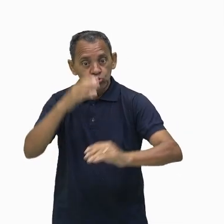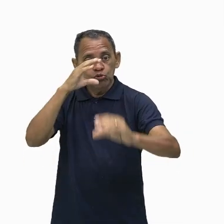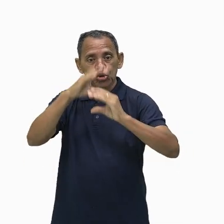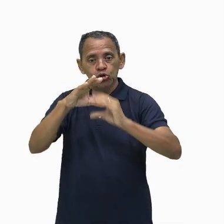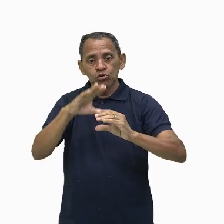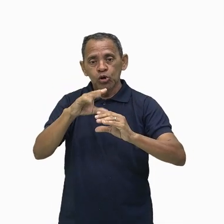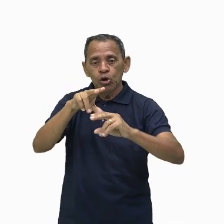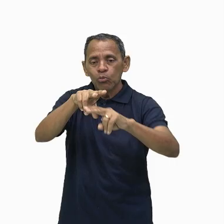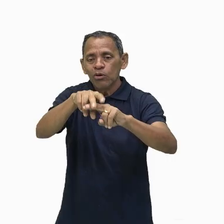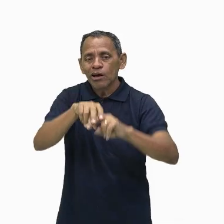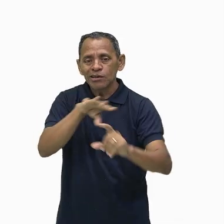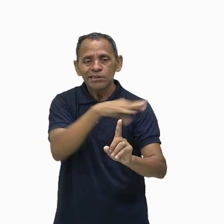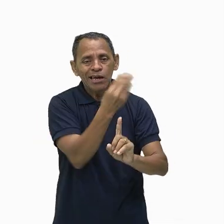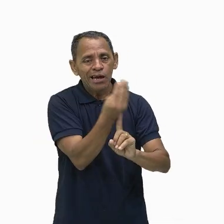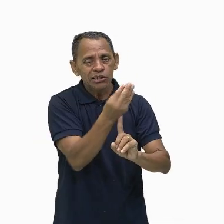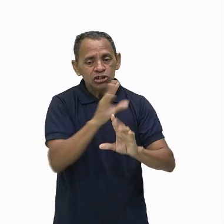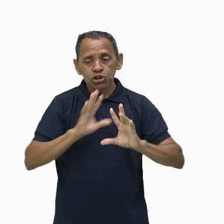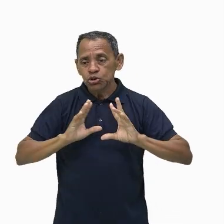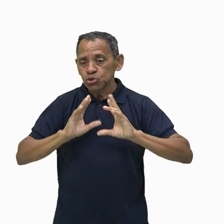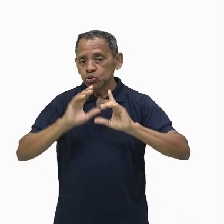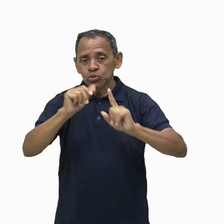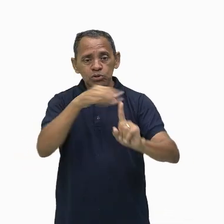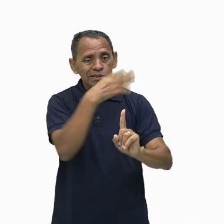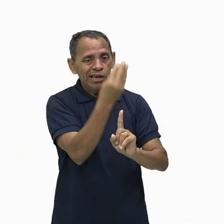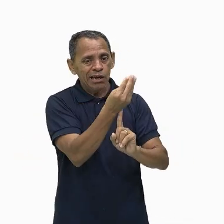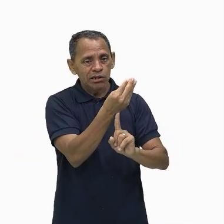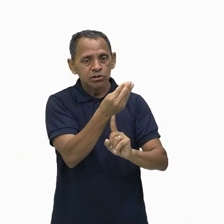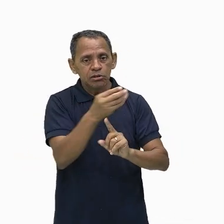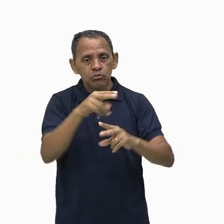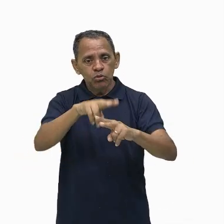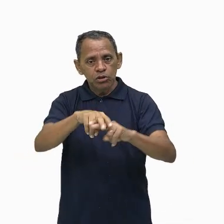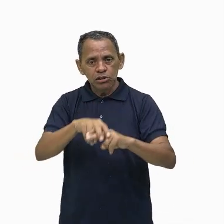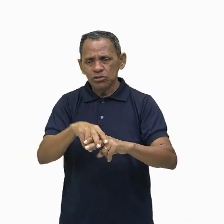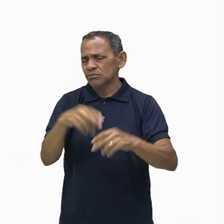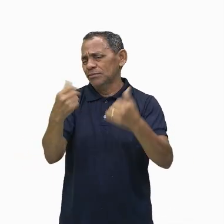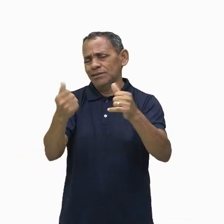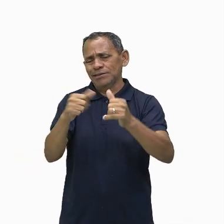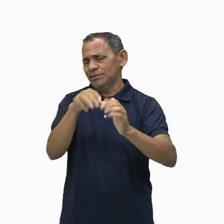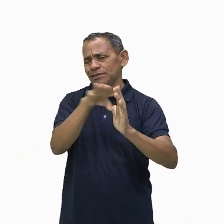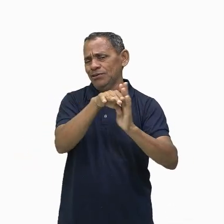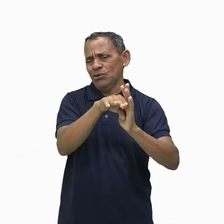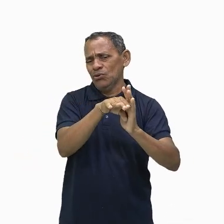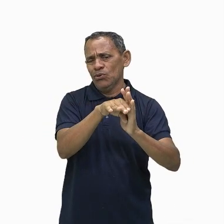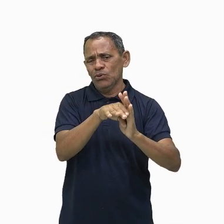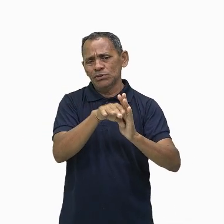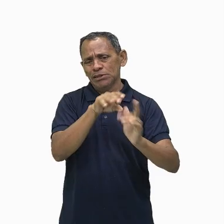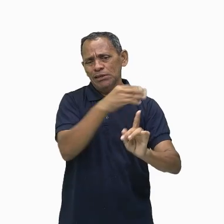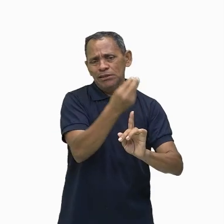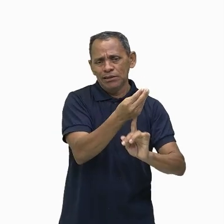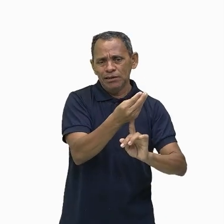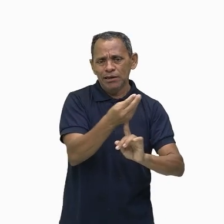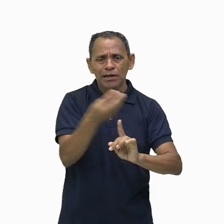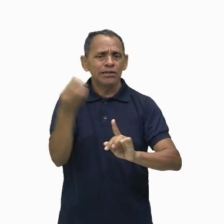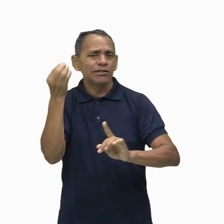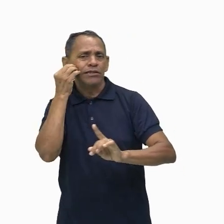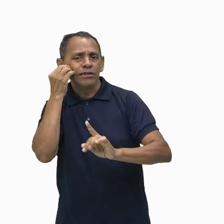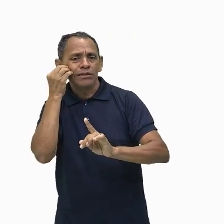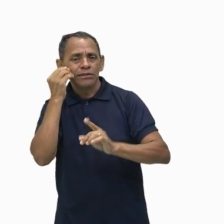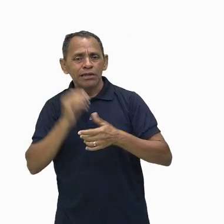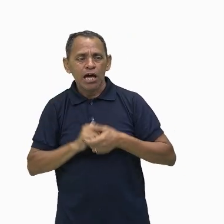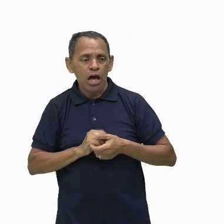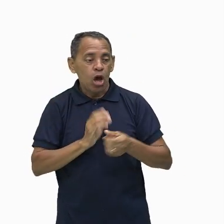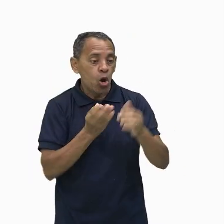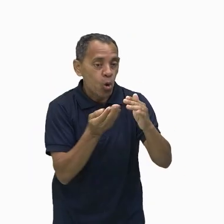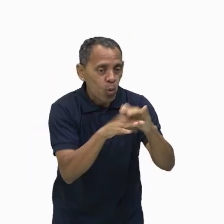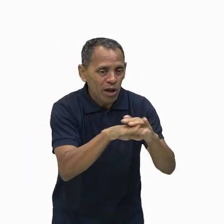nós não precisamos ficar querendo saber conceitos da arte e tentando nos colocar em caixinhas, porque